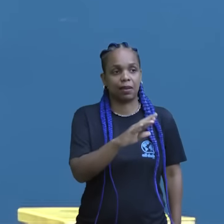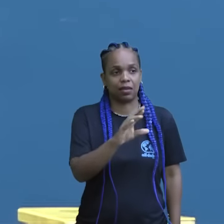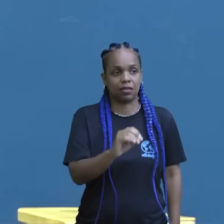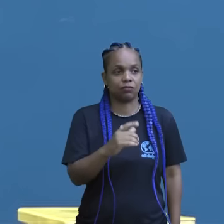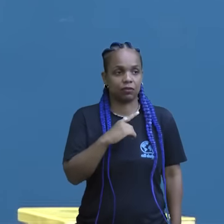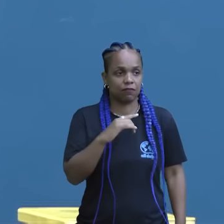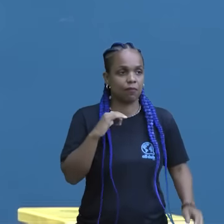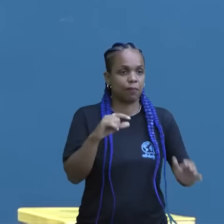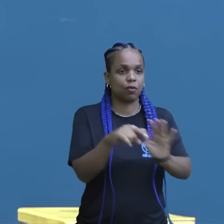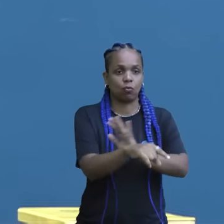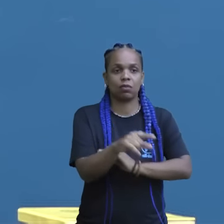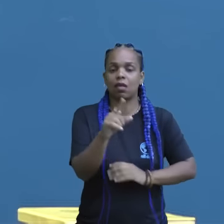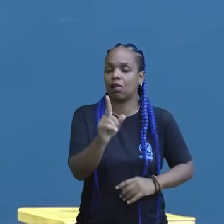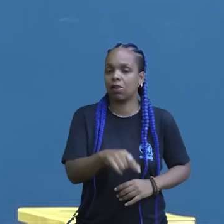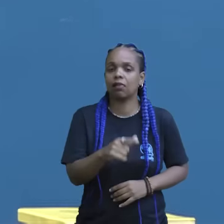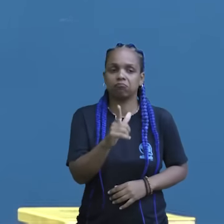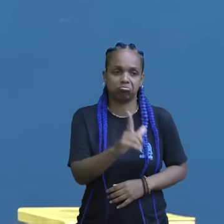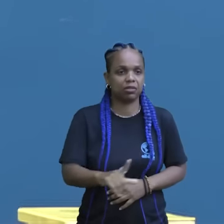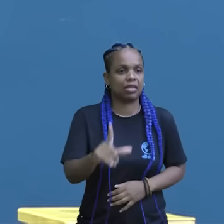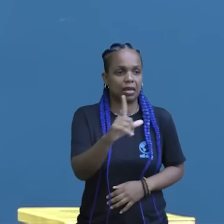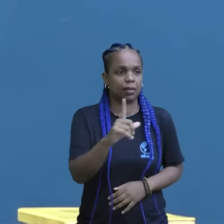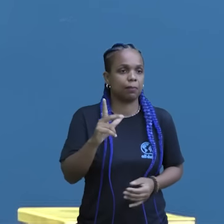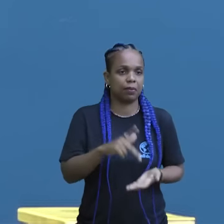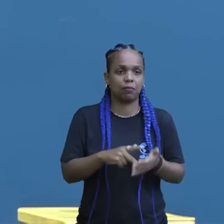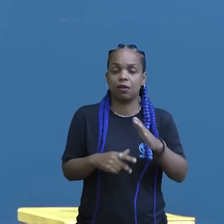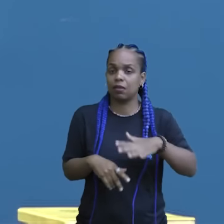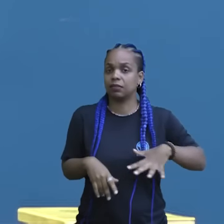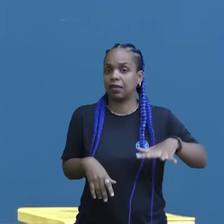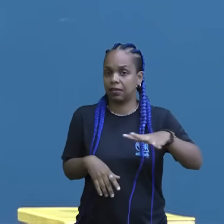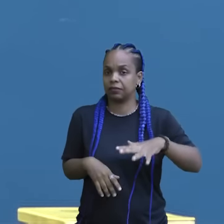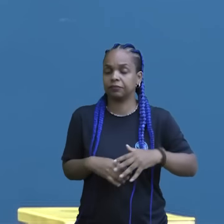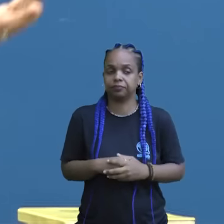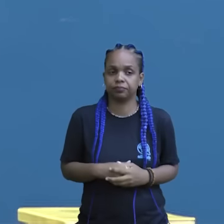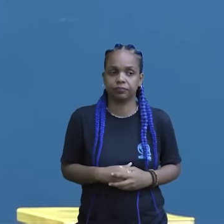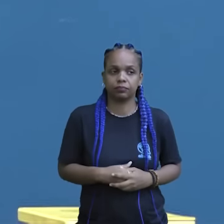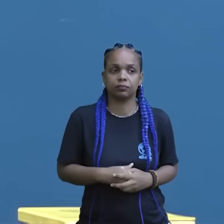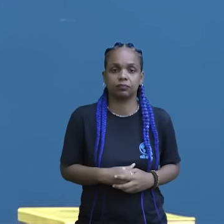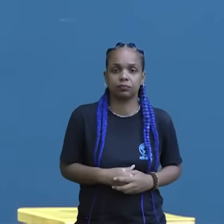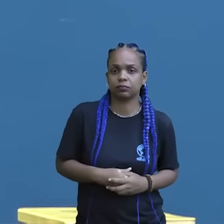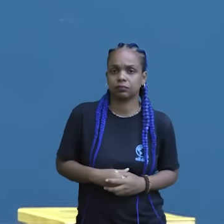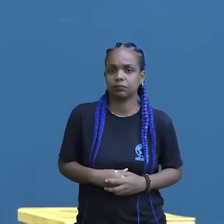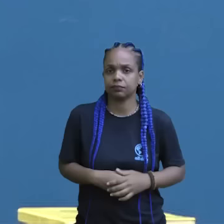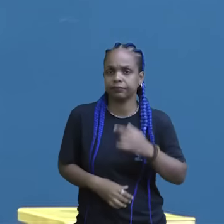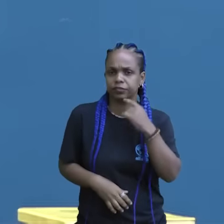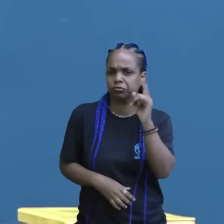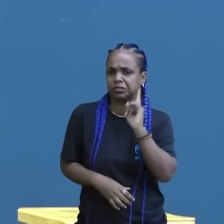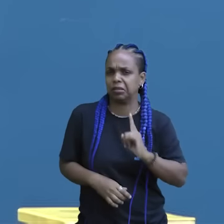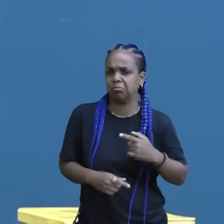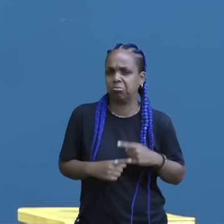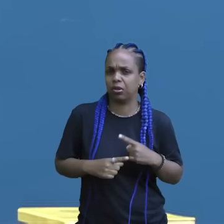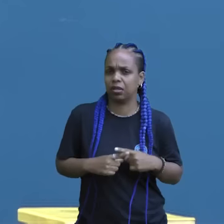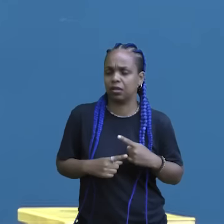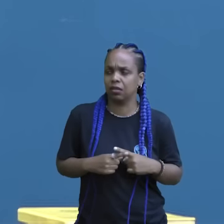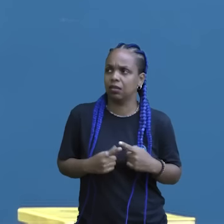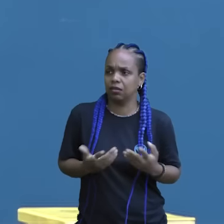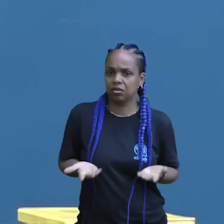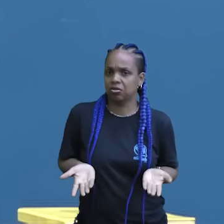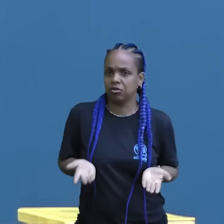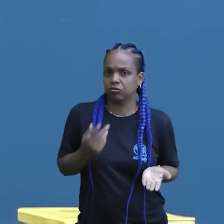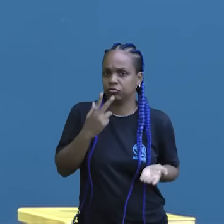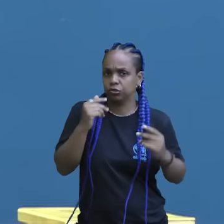sei, porque a questão da oralidade, né, é muito presente, a crítica que ele faz ao academicismo todo.